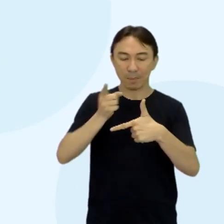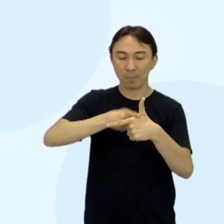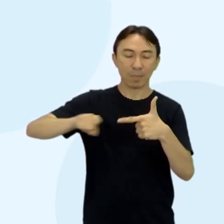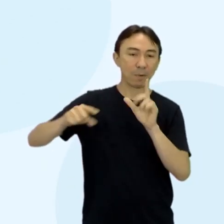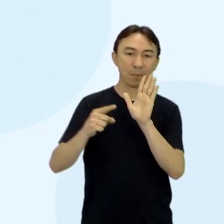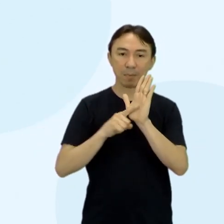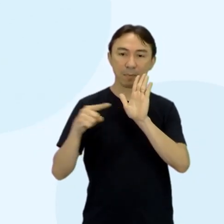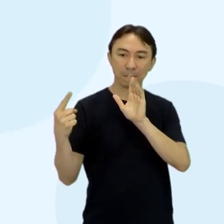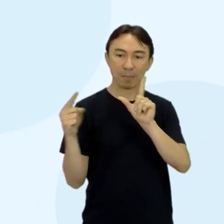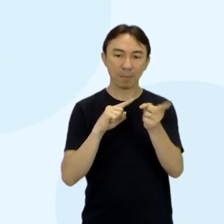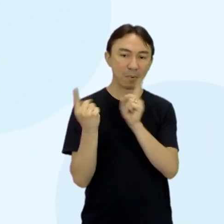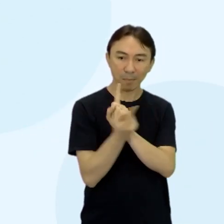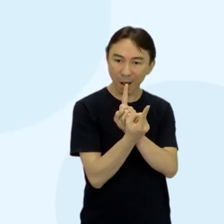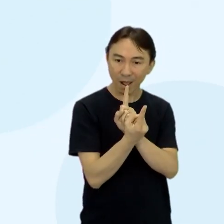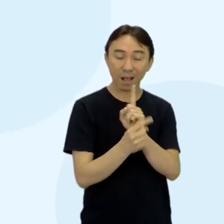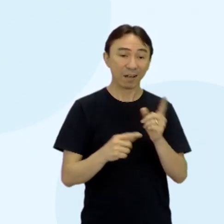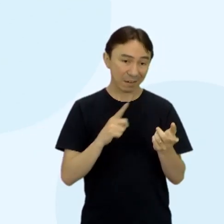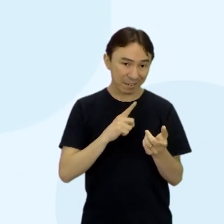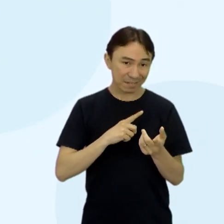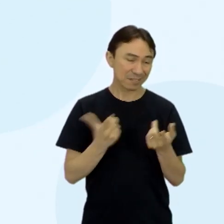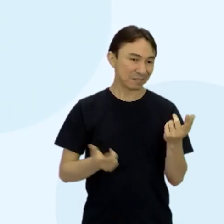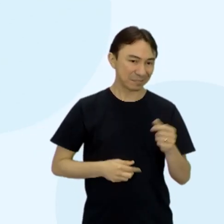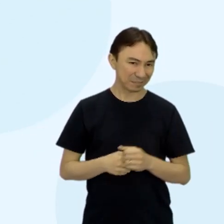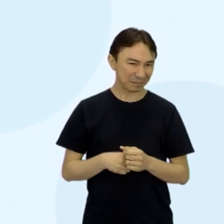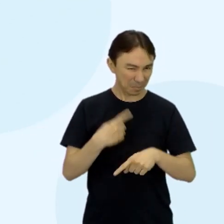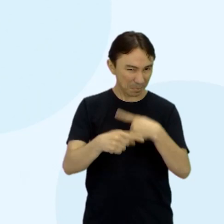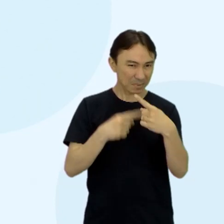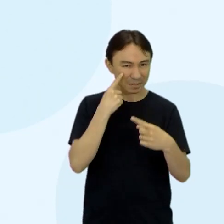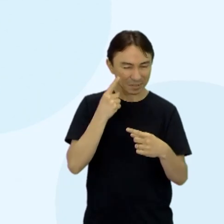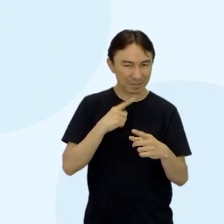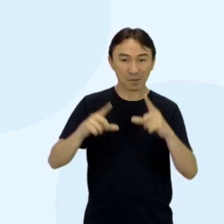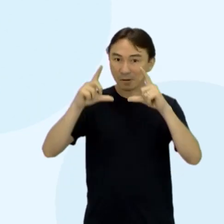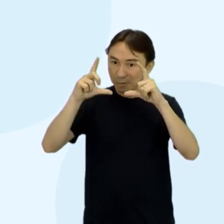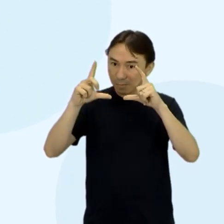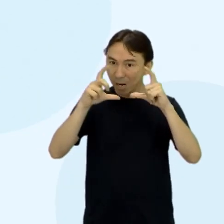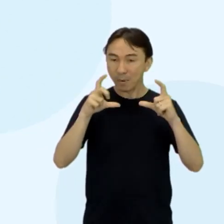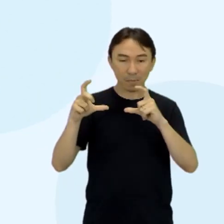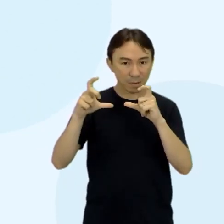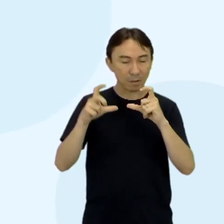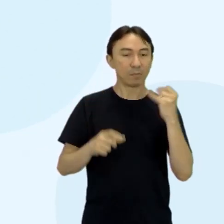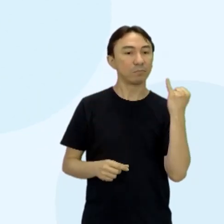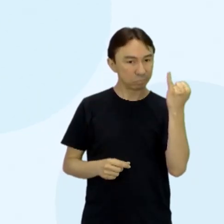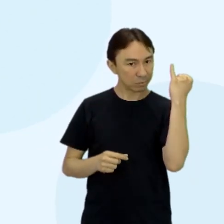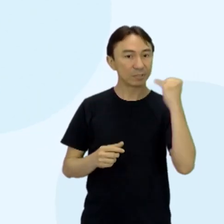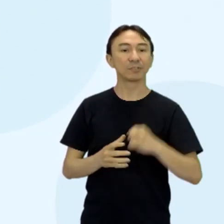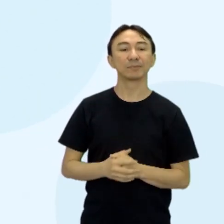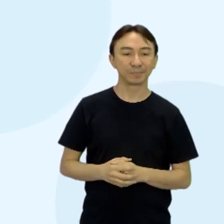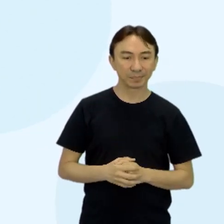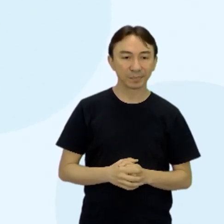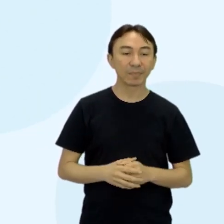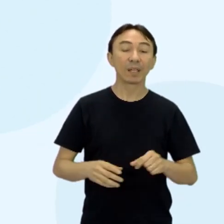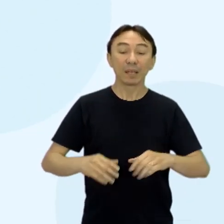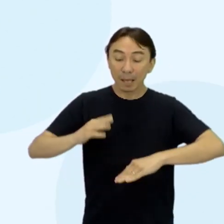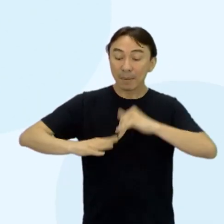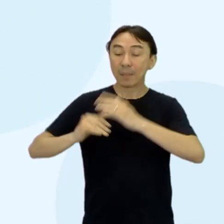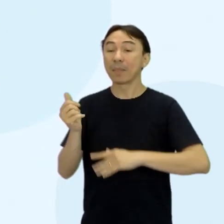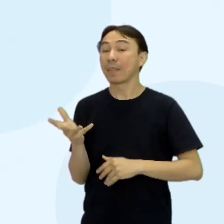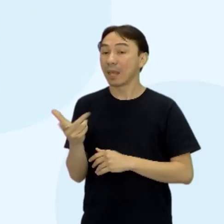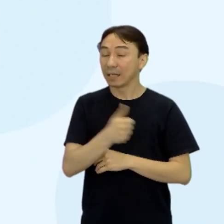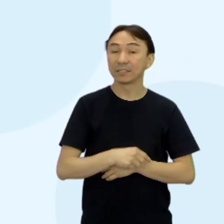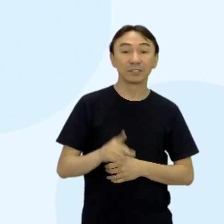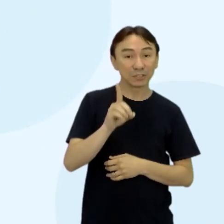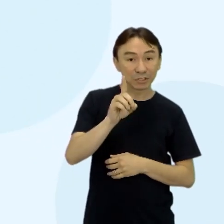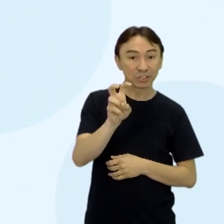vocês destacar. Inclusive, seria muito legal tirar um print depois que eu destacar tudo aí, né? É bem bacana. E nós temos a habilidade 15 também, que